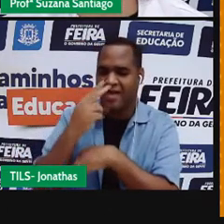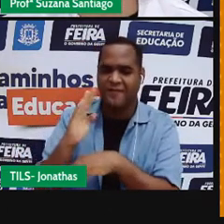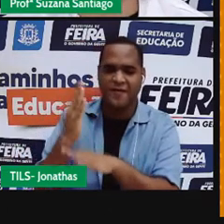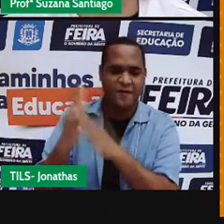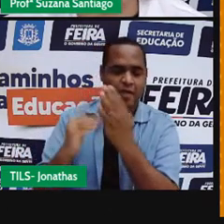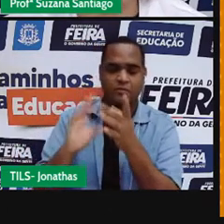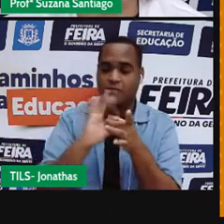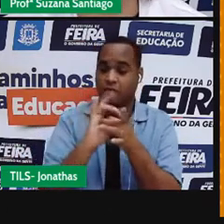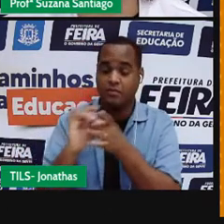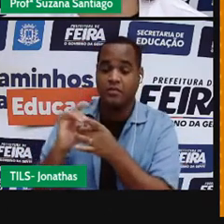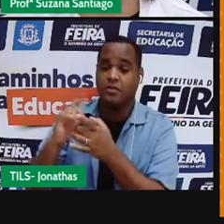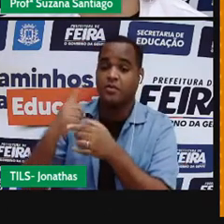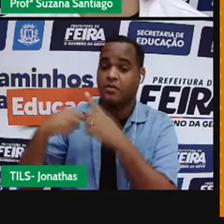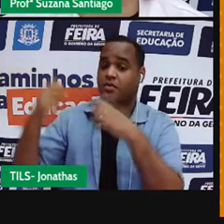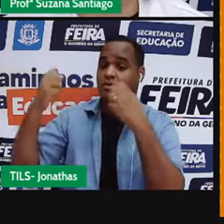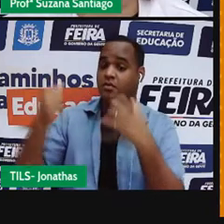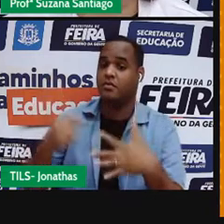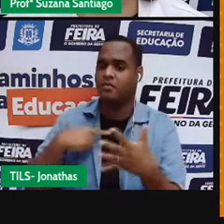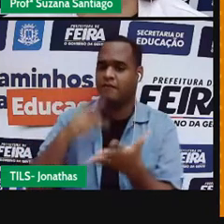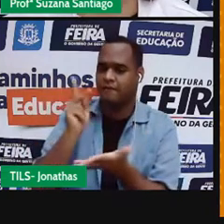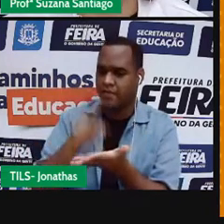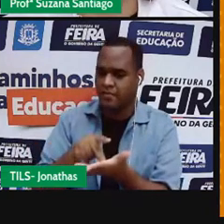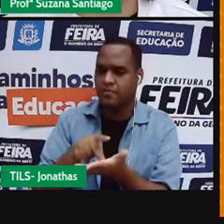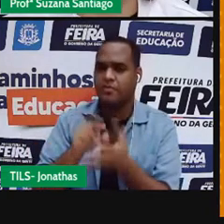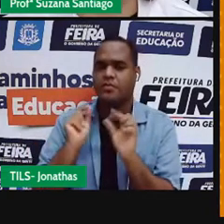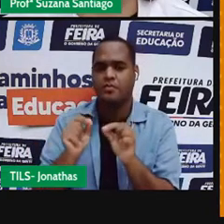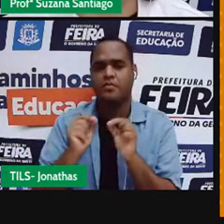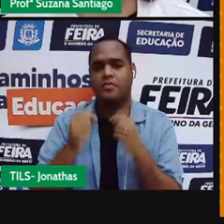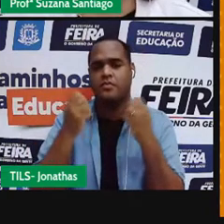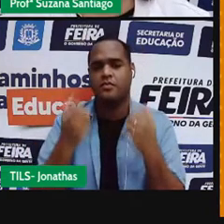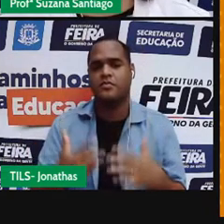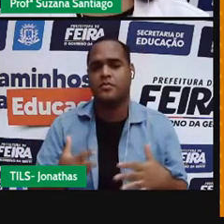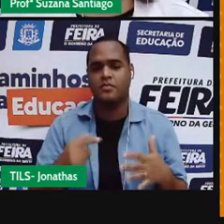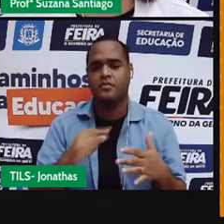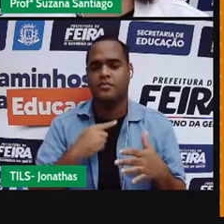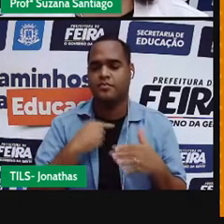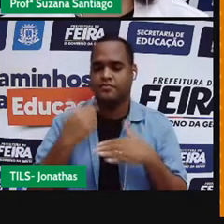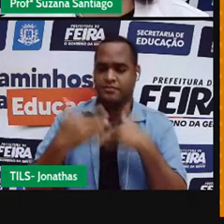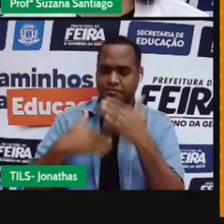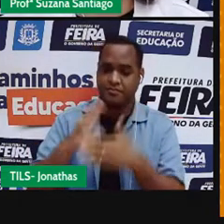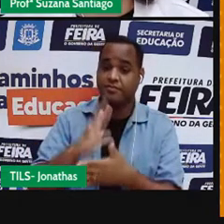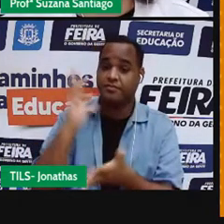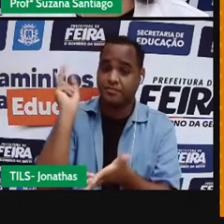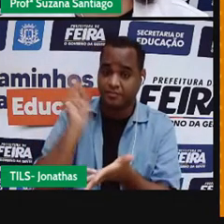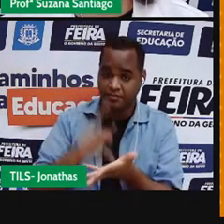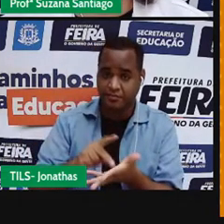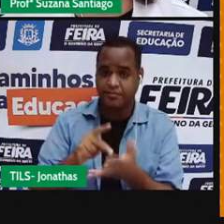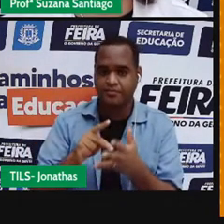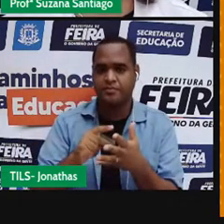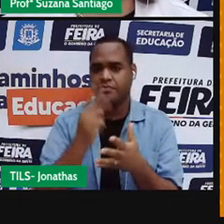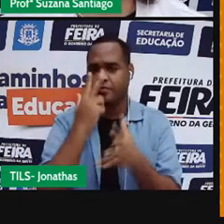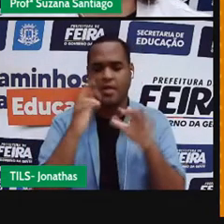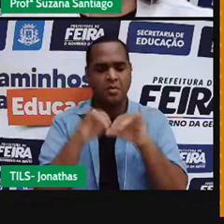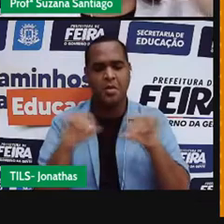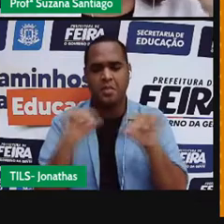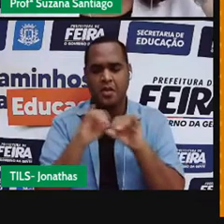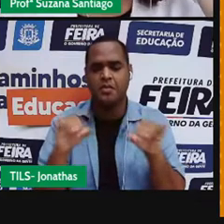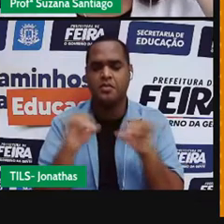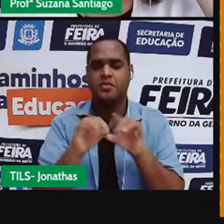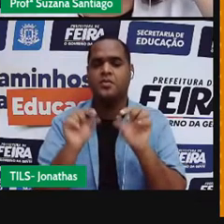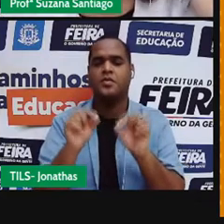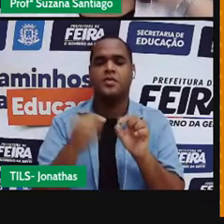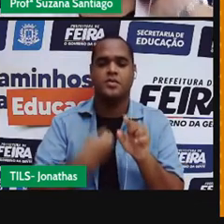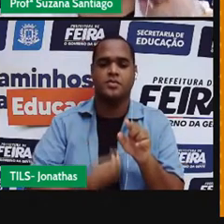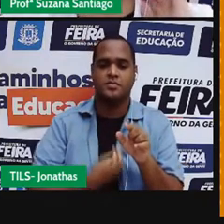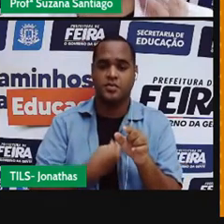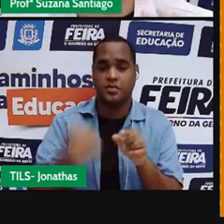histórico, que não é nada recente. A gente falou um pouquinho sobre a situação atual e como essas fake news impactam na vida das